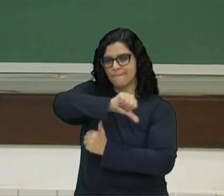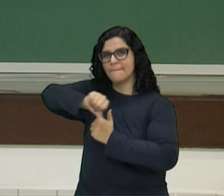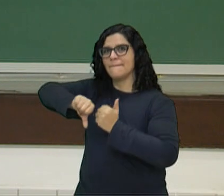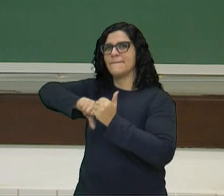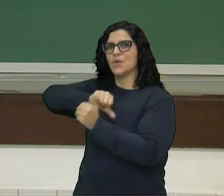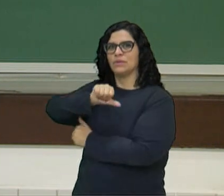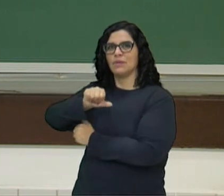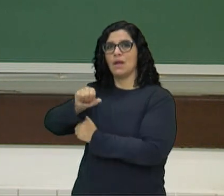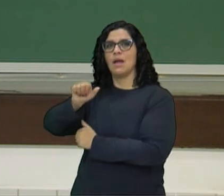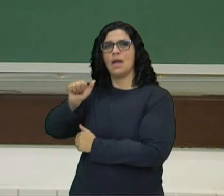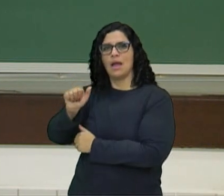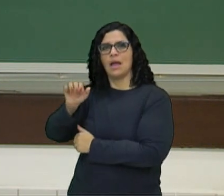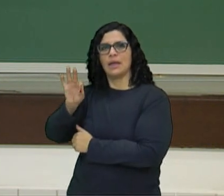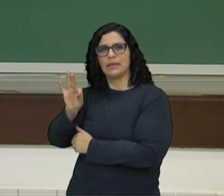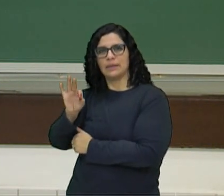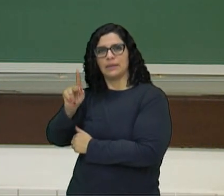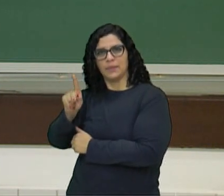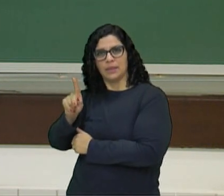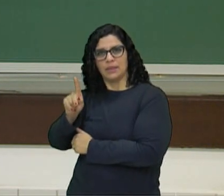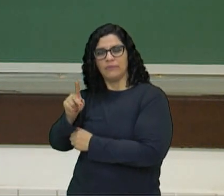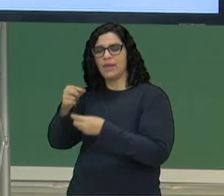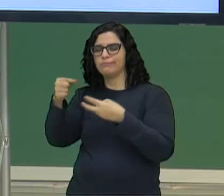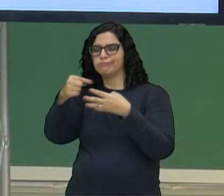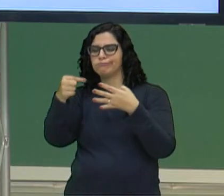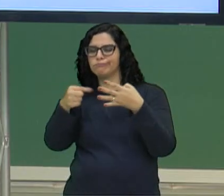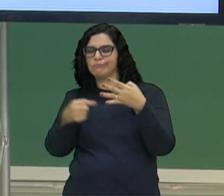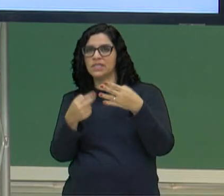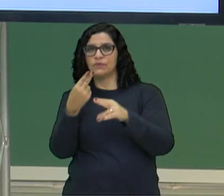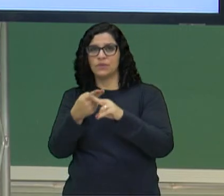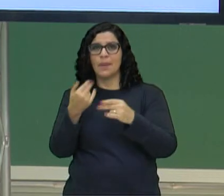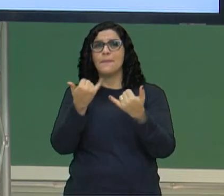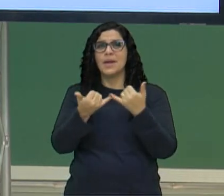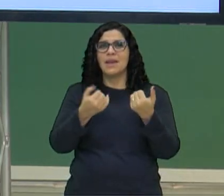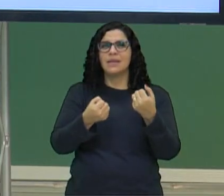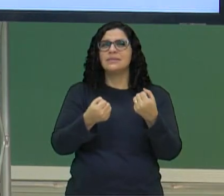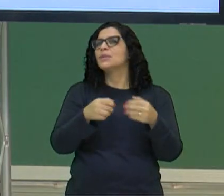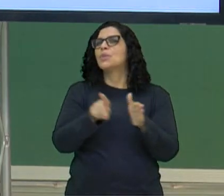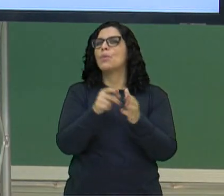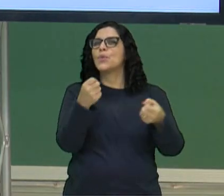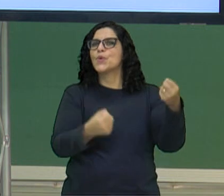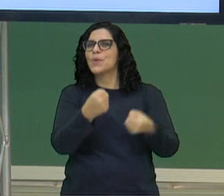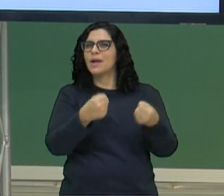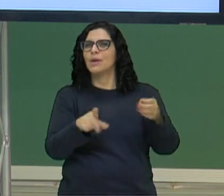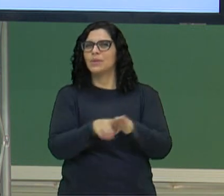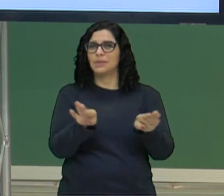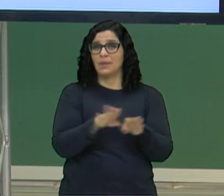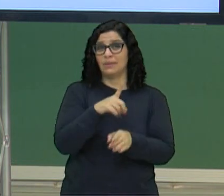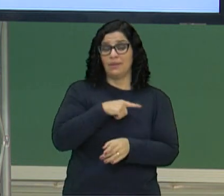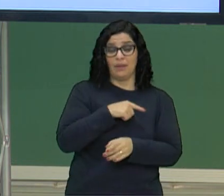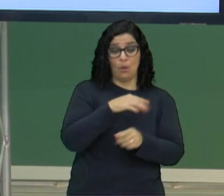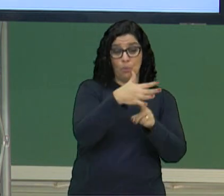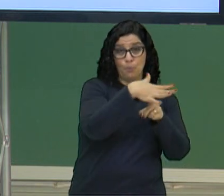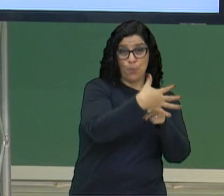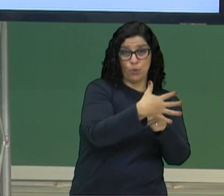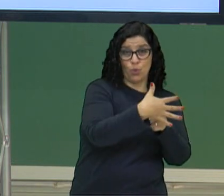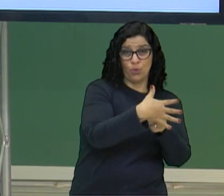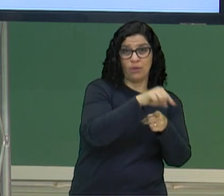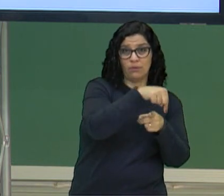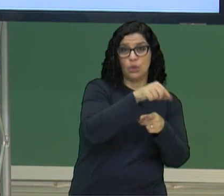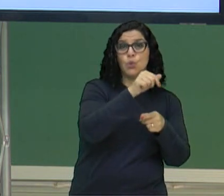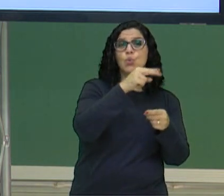em ATP, para daí usar nas funções. Por isso que eu falei que é como um veículo híbrido. Um motor a combustão, para